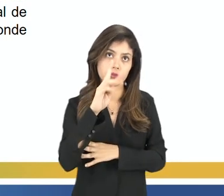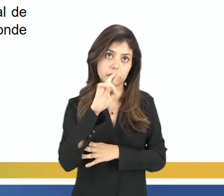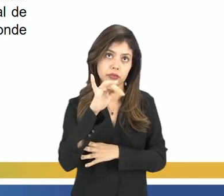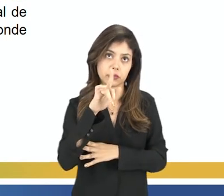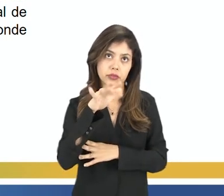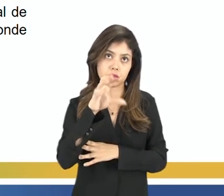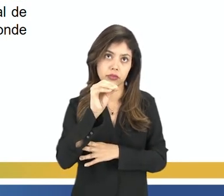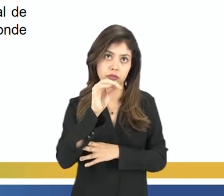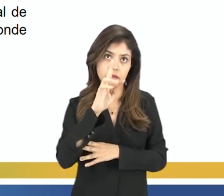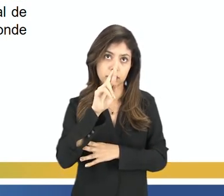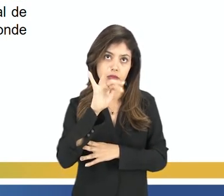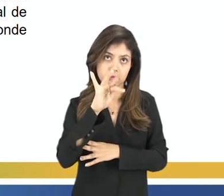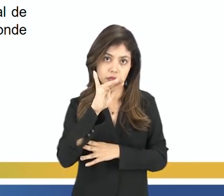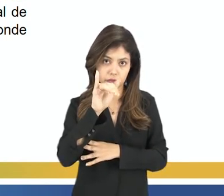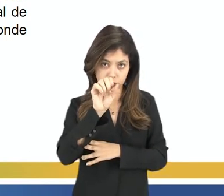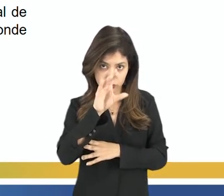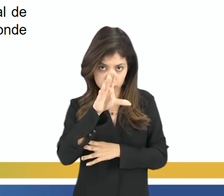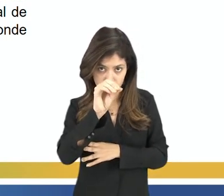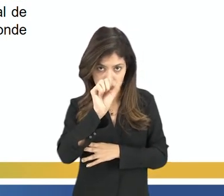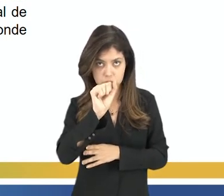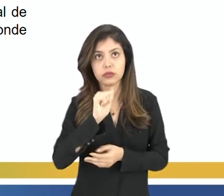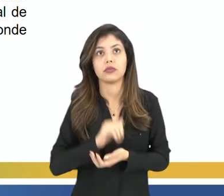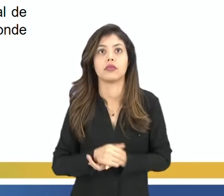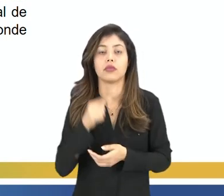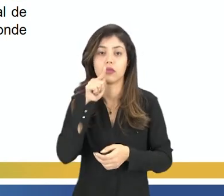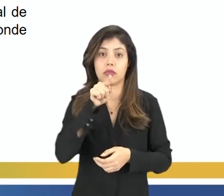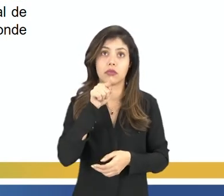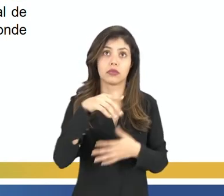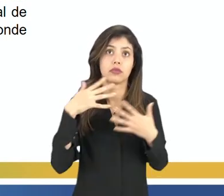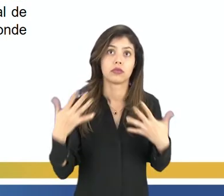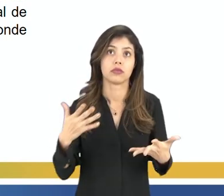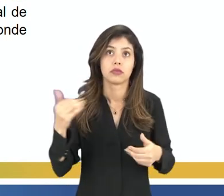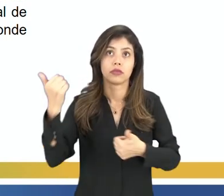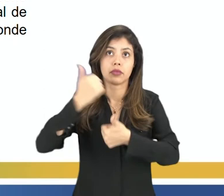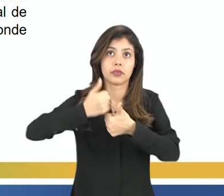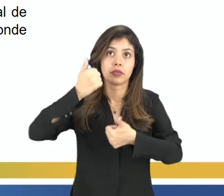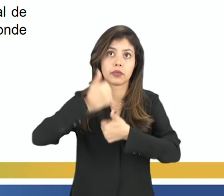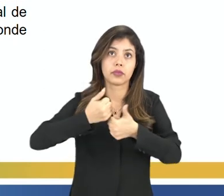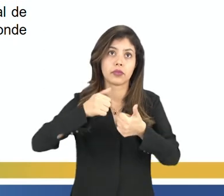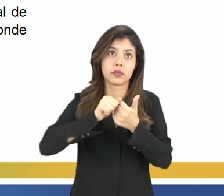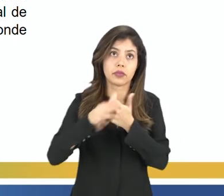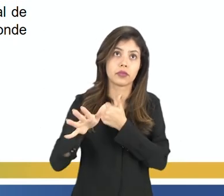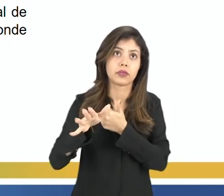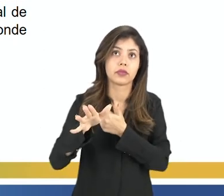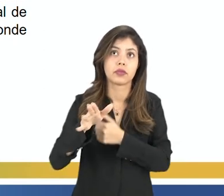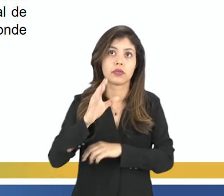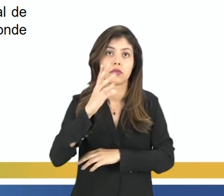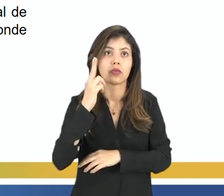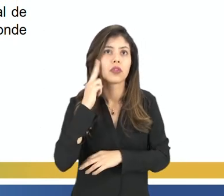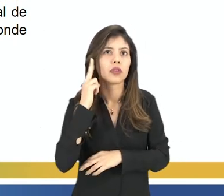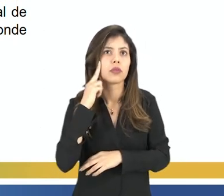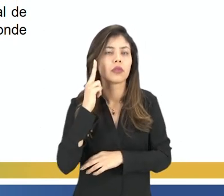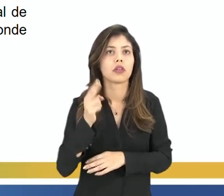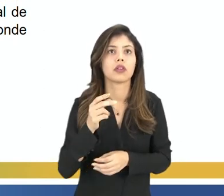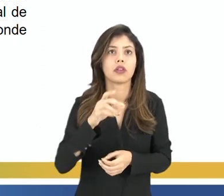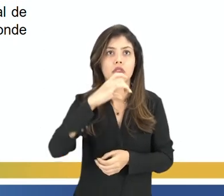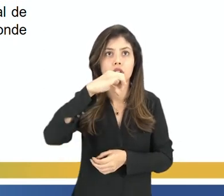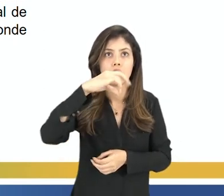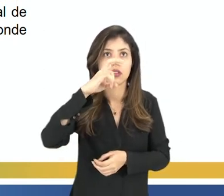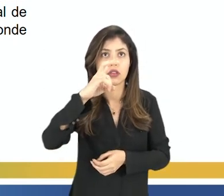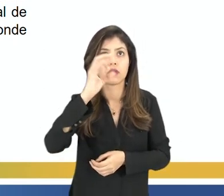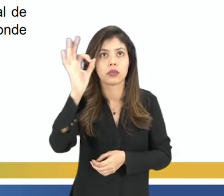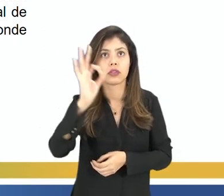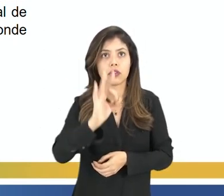conversores catalíticos trifásicos esse aparelho que substitui o caso de escape comum converte